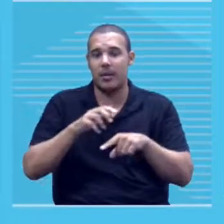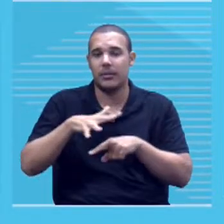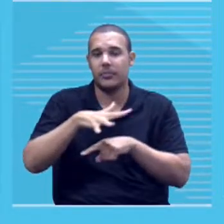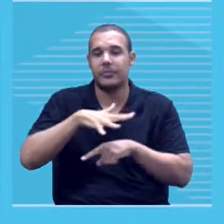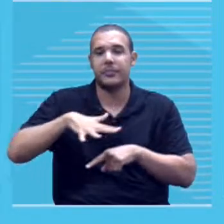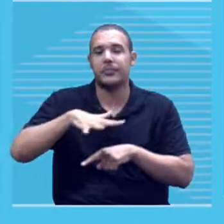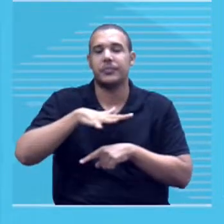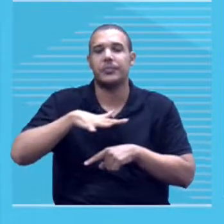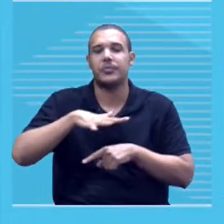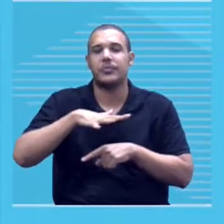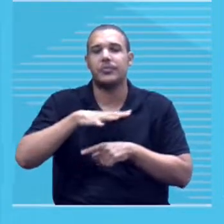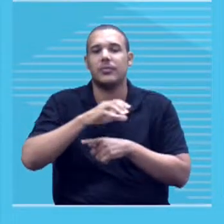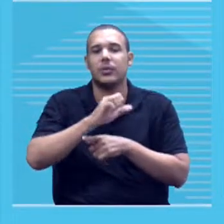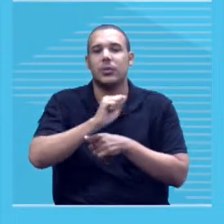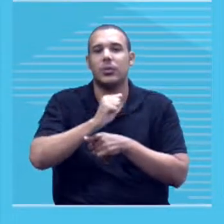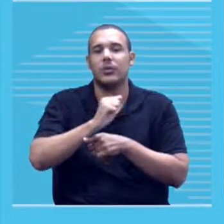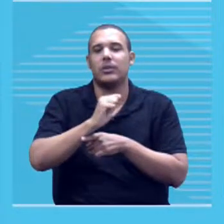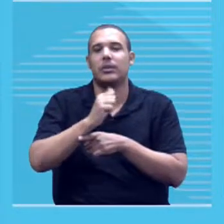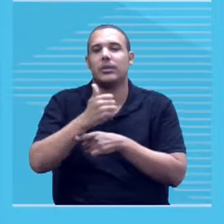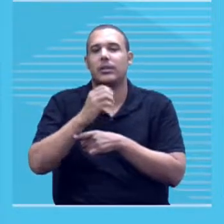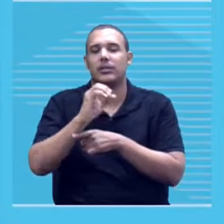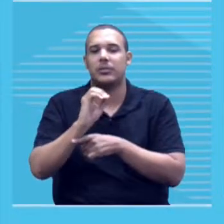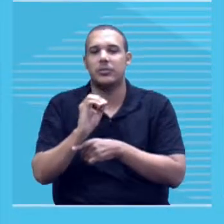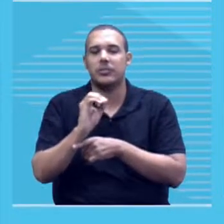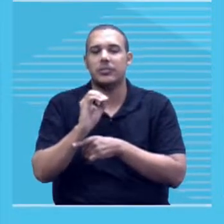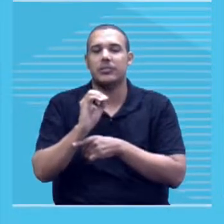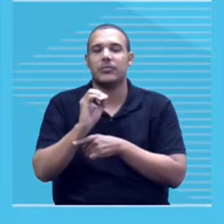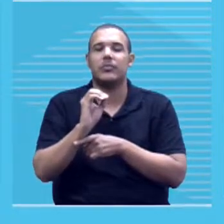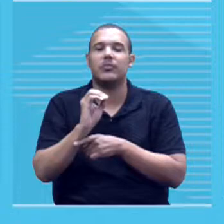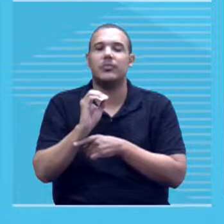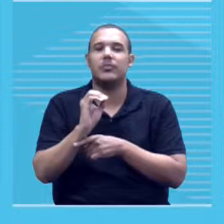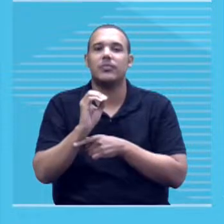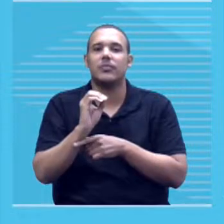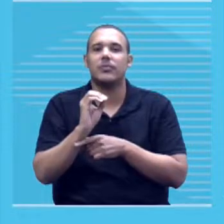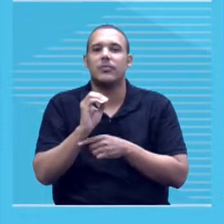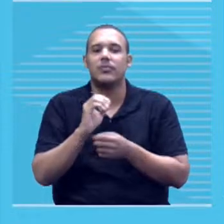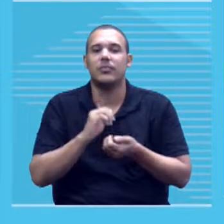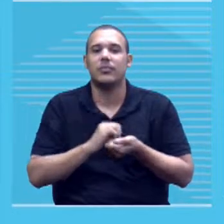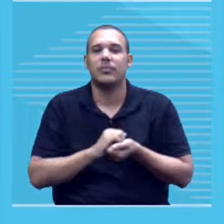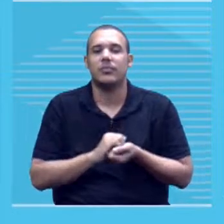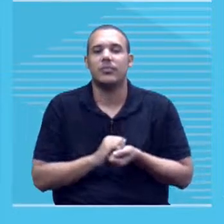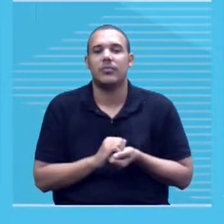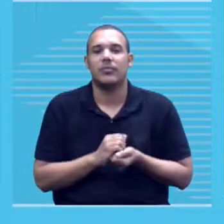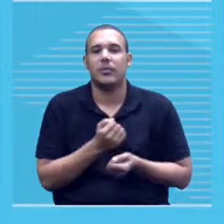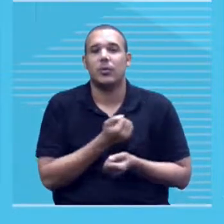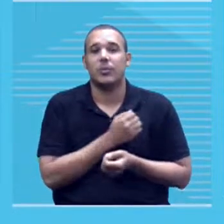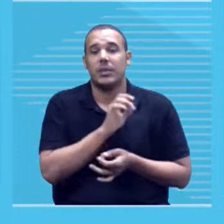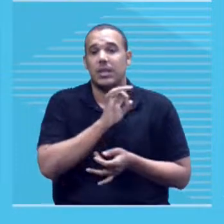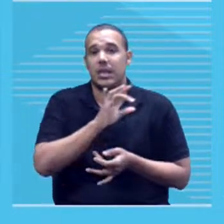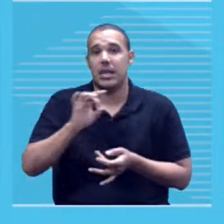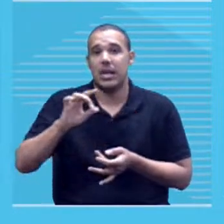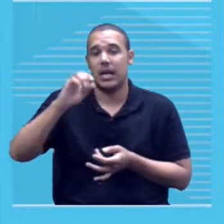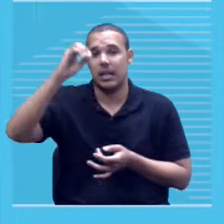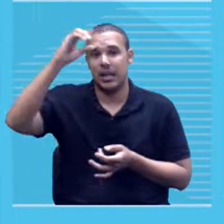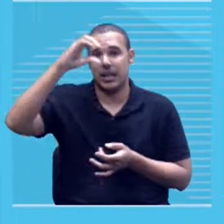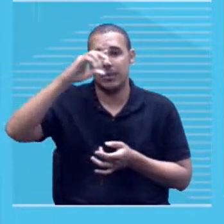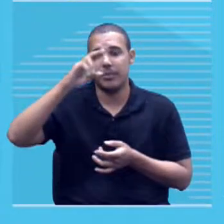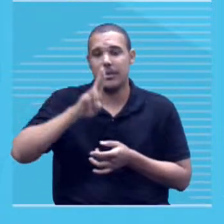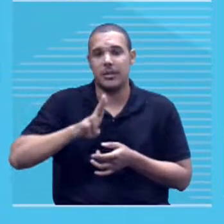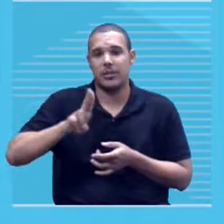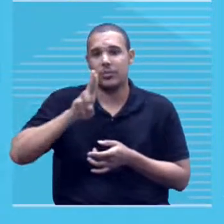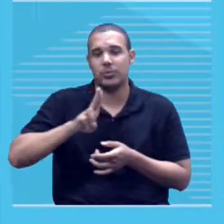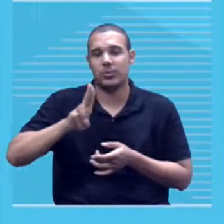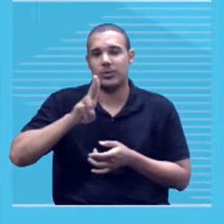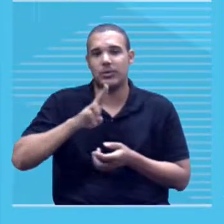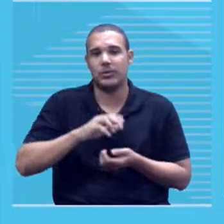utilizada, 810, pelo número que cada lâmpada consome. Ele diz que uma